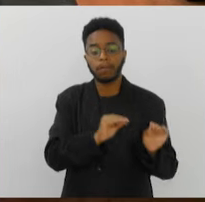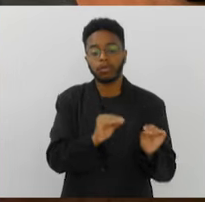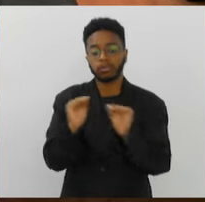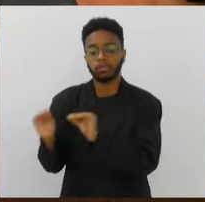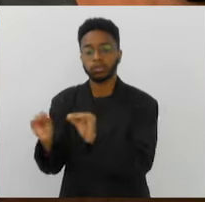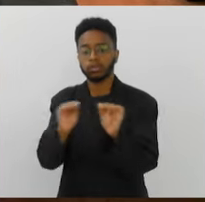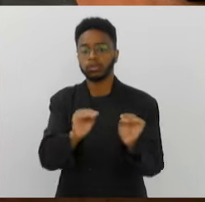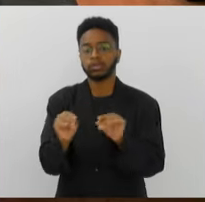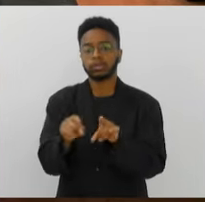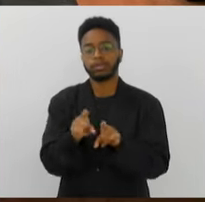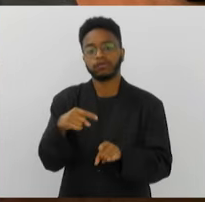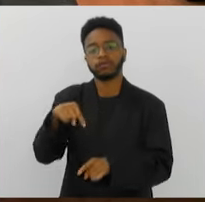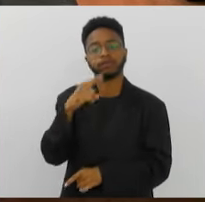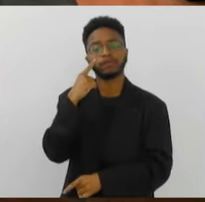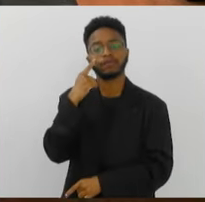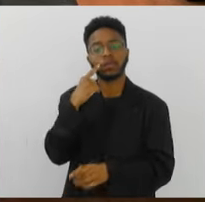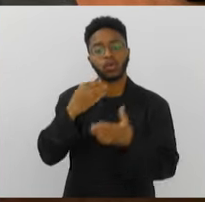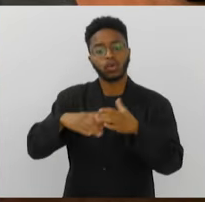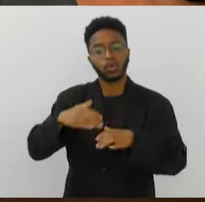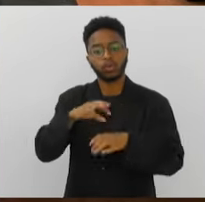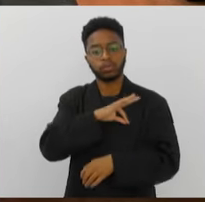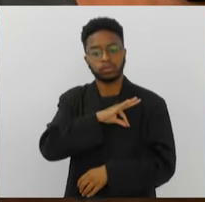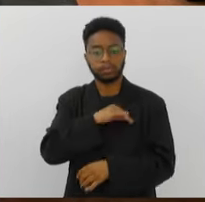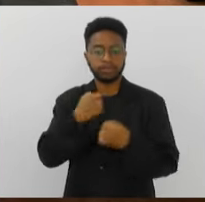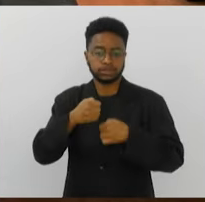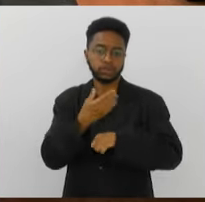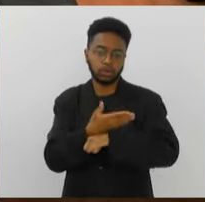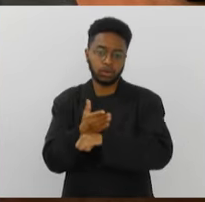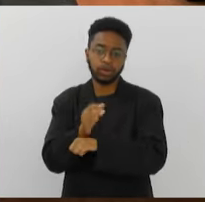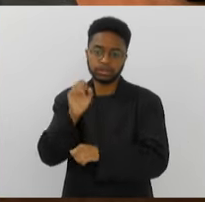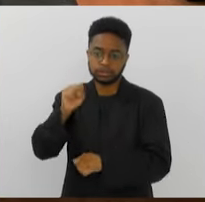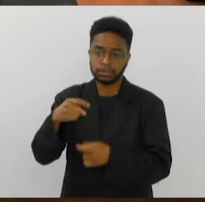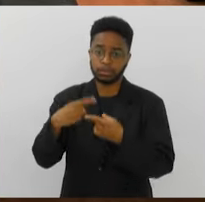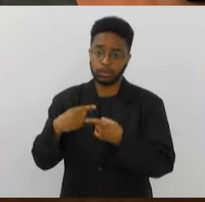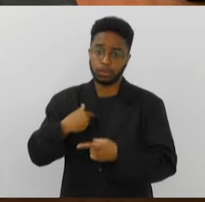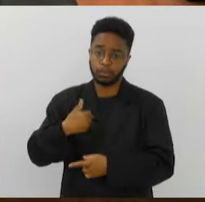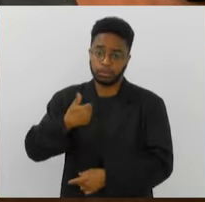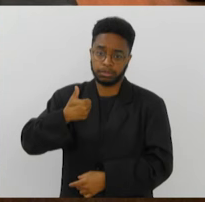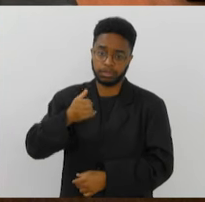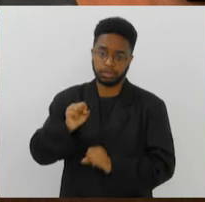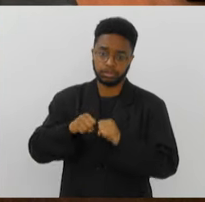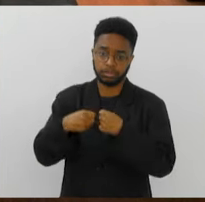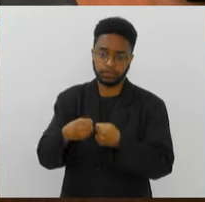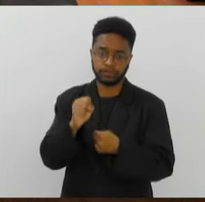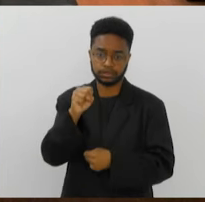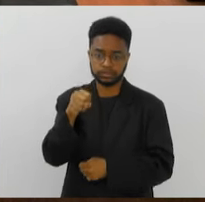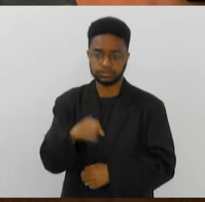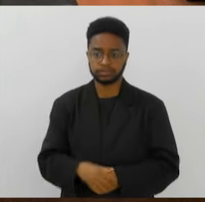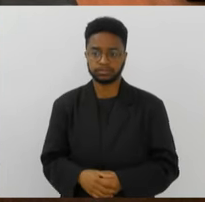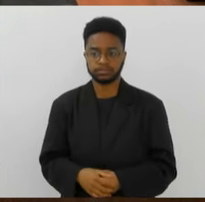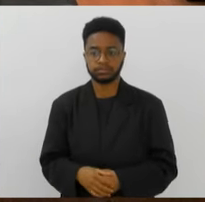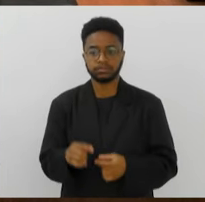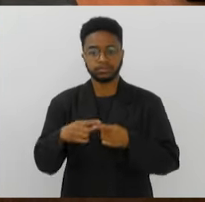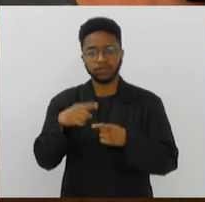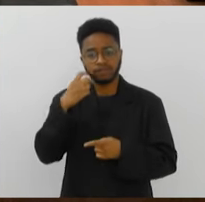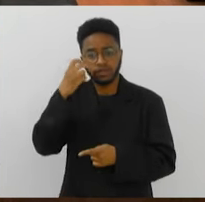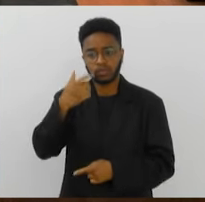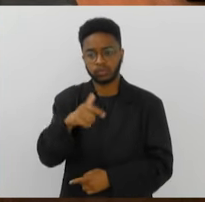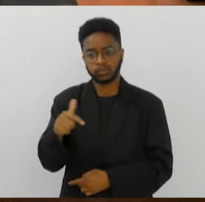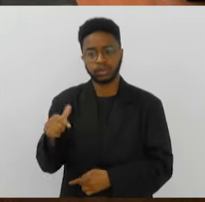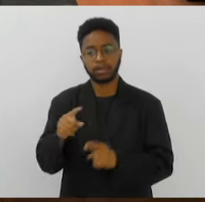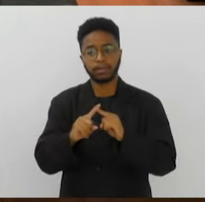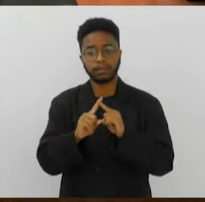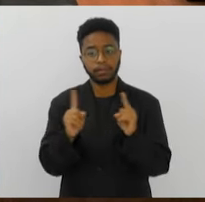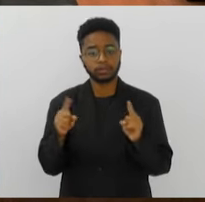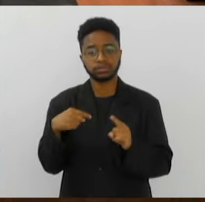vê concurso para a PM toda hora que tem que ter mesmo, pelo amor de Deus, eu sou o primeiro aqui a defender. E não tem a menor vergonha disso, mas você não vê